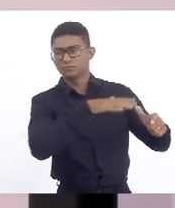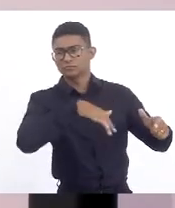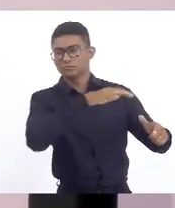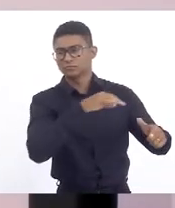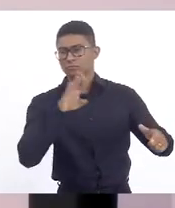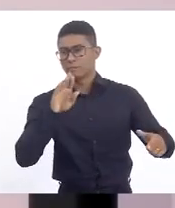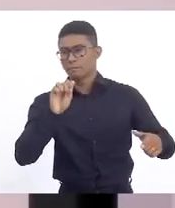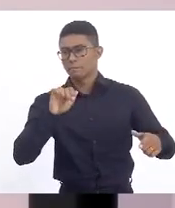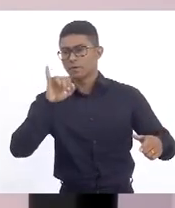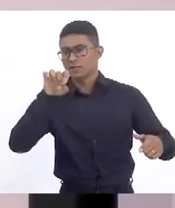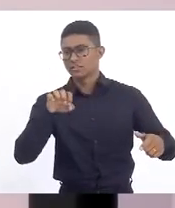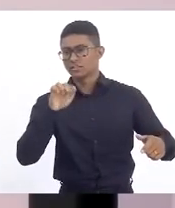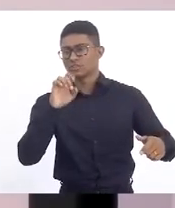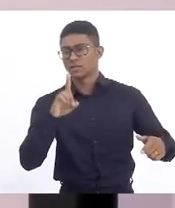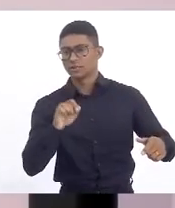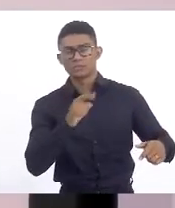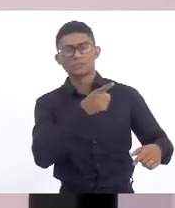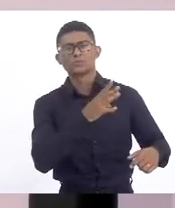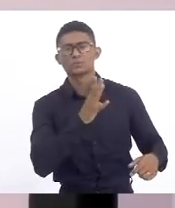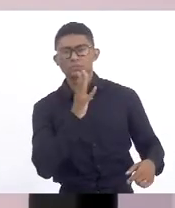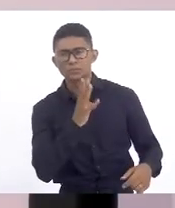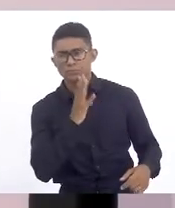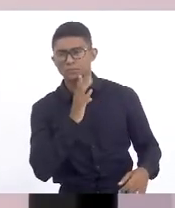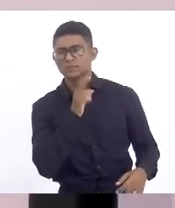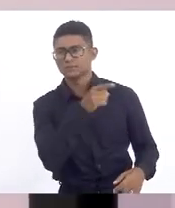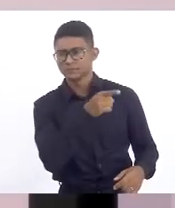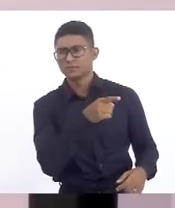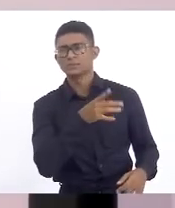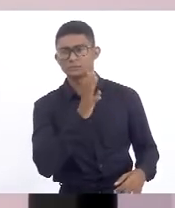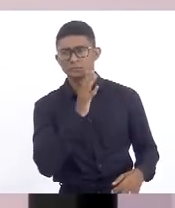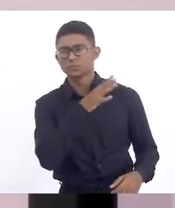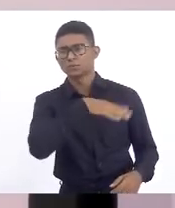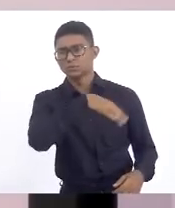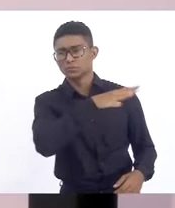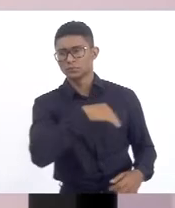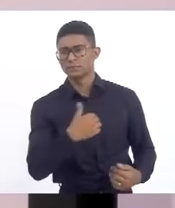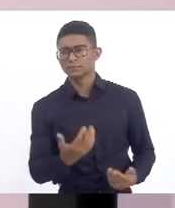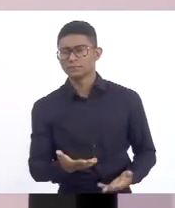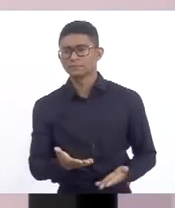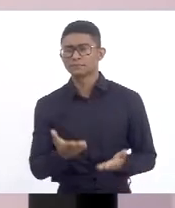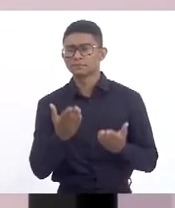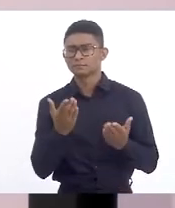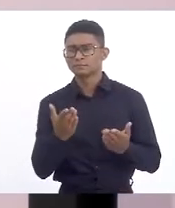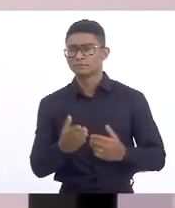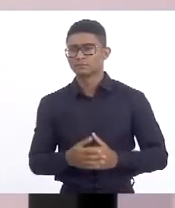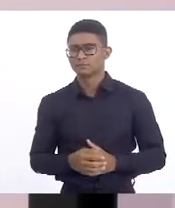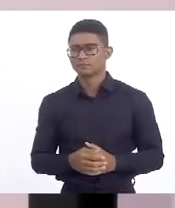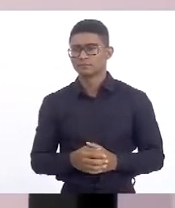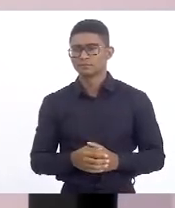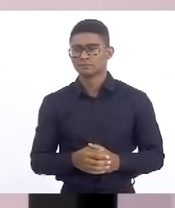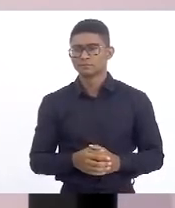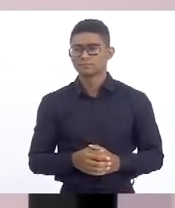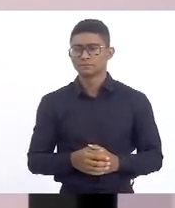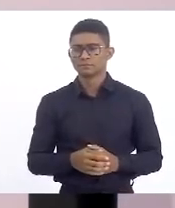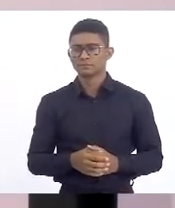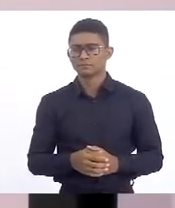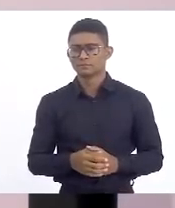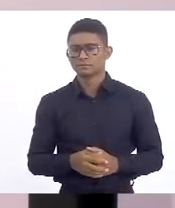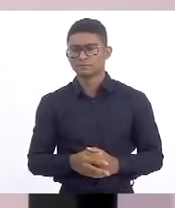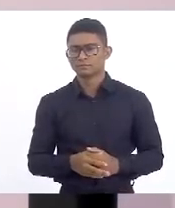onde está instalada a estação de tratamento de esgoto, de estação de tratamento de água do Guandu. Doutora Gisela, doutor Eduardo, doutor José Maximino, Ministério